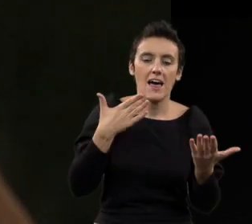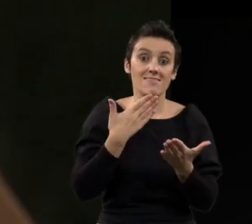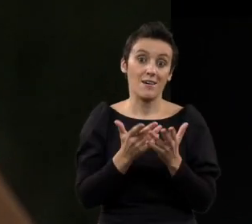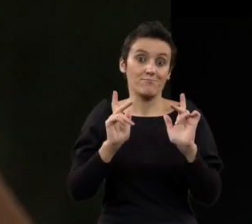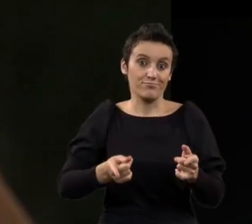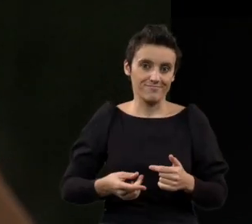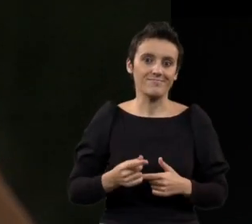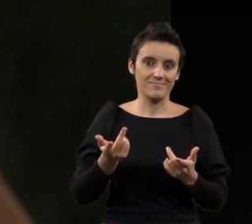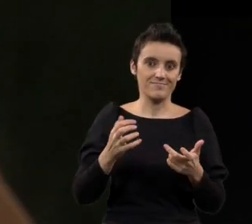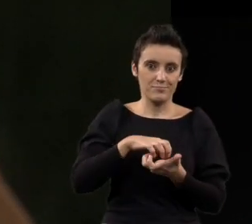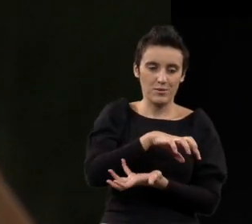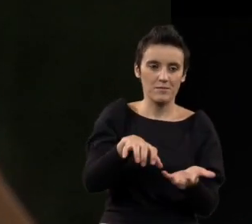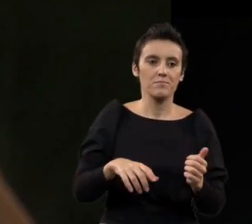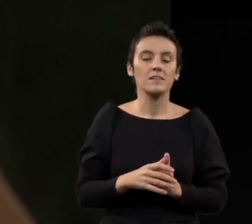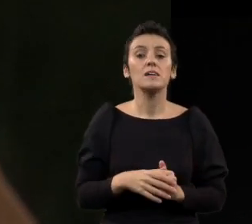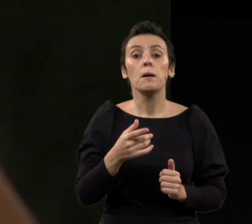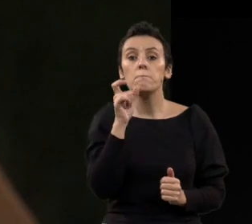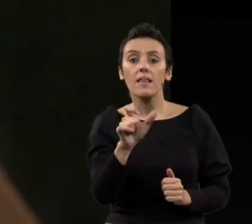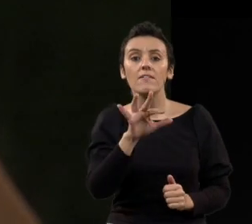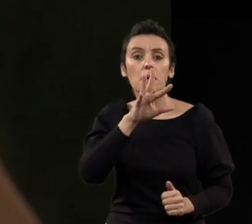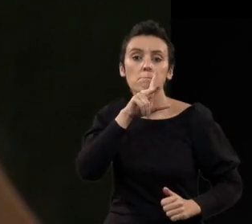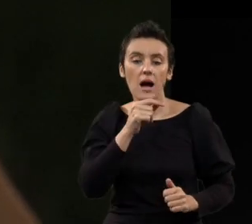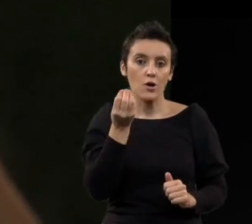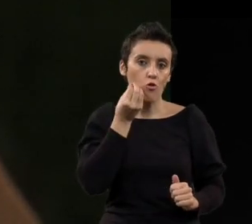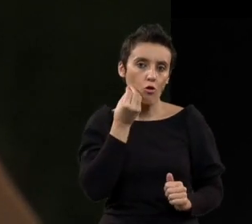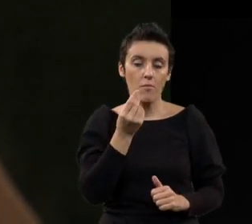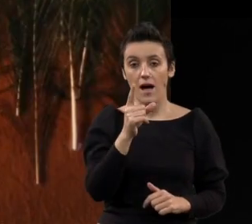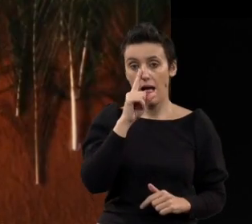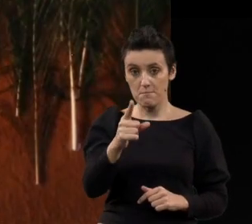Em alemão, Mutter, em armênio, Mãe,